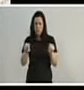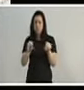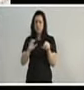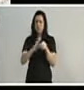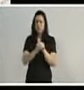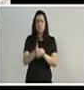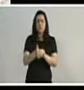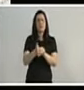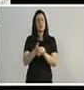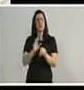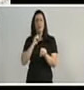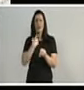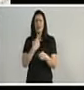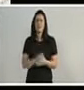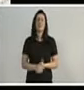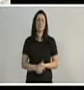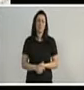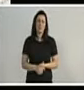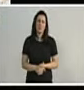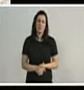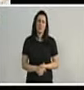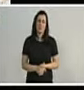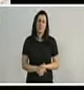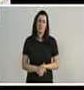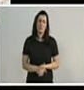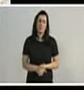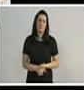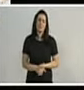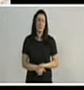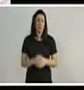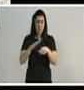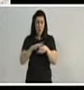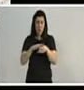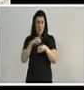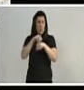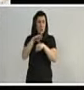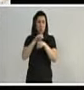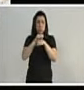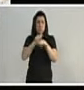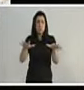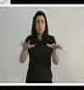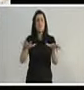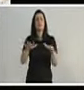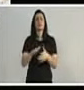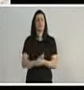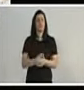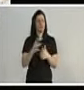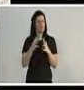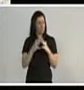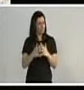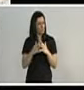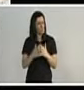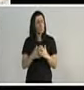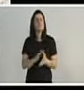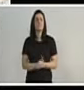situações horríveis é de proliferação de doenças de situações complicadas que lá convivem os